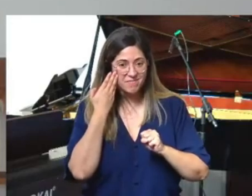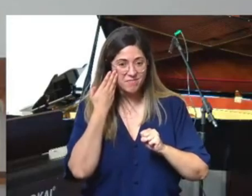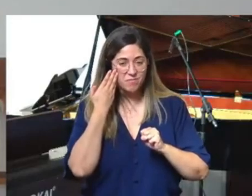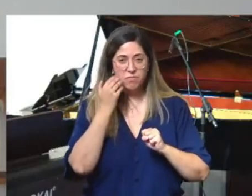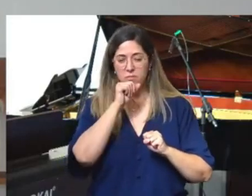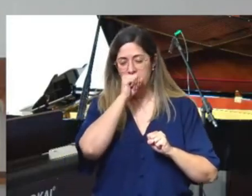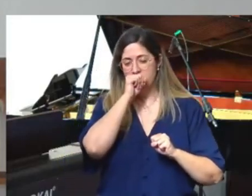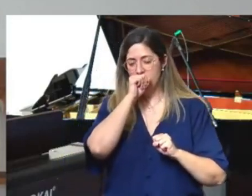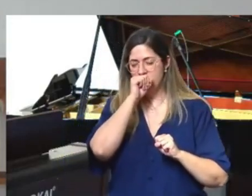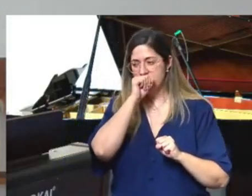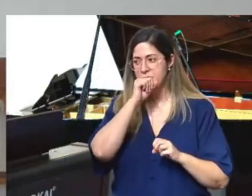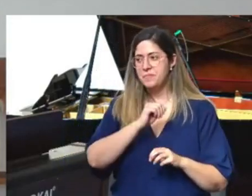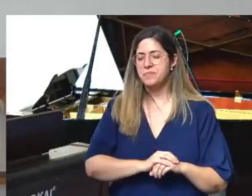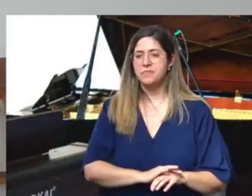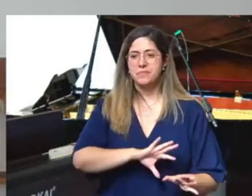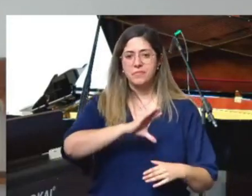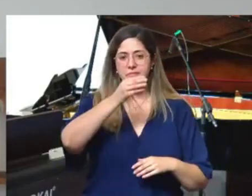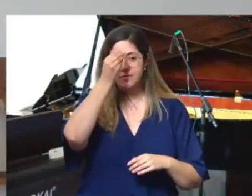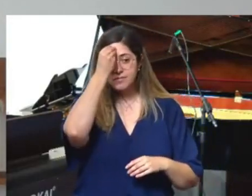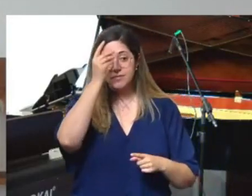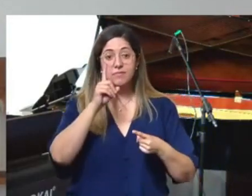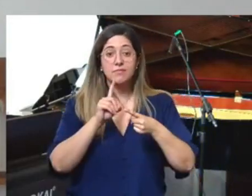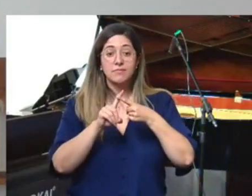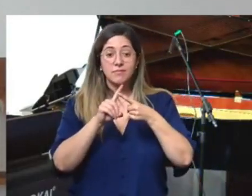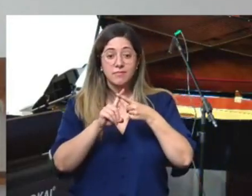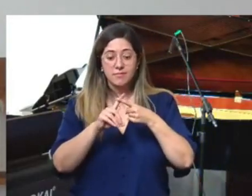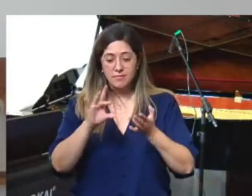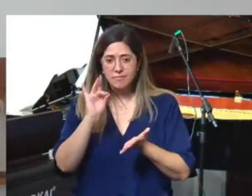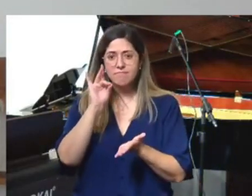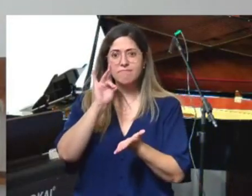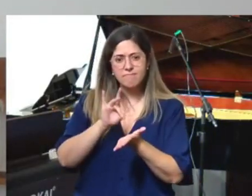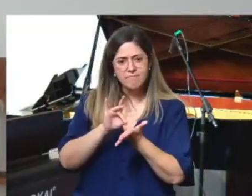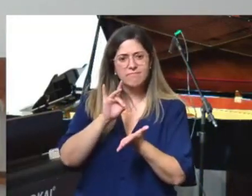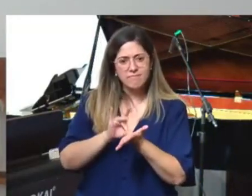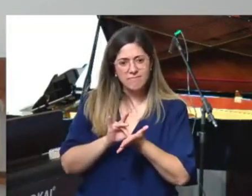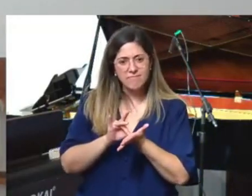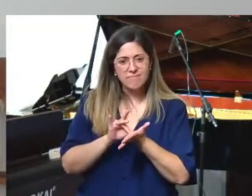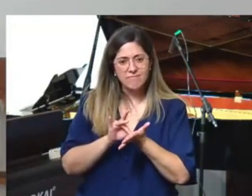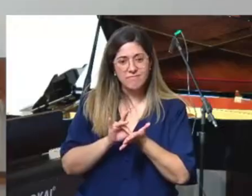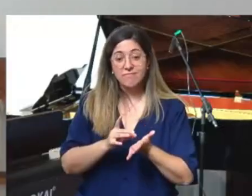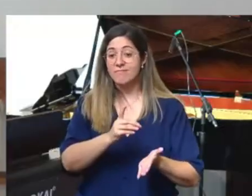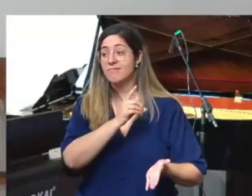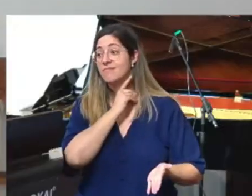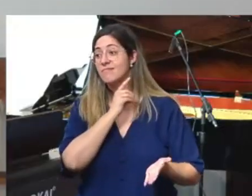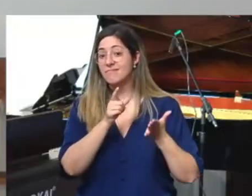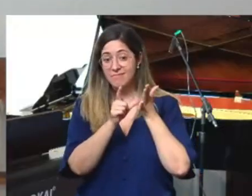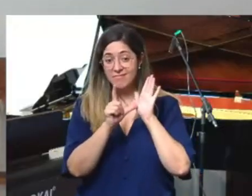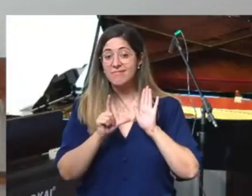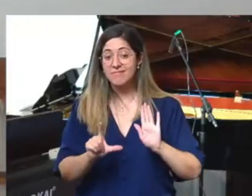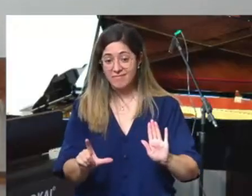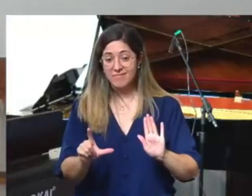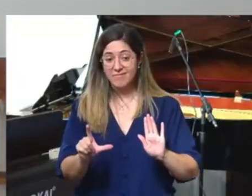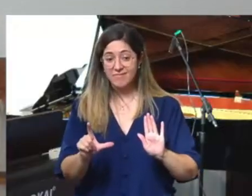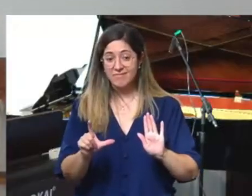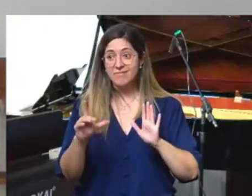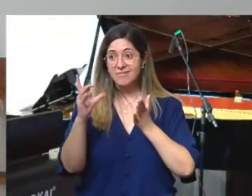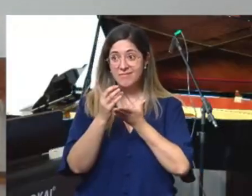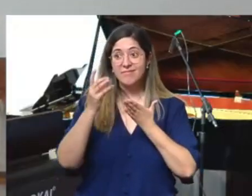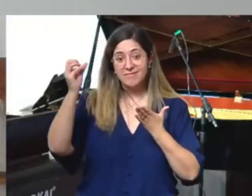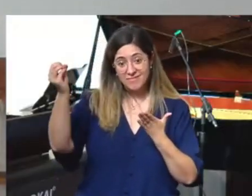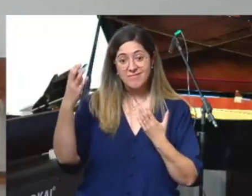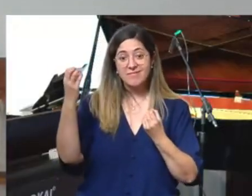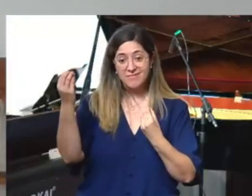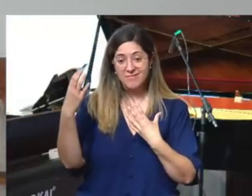bizarro. Porque a verdade, ou a sã doutrina, ou as sãs palavras,